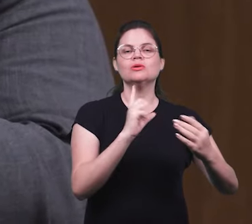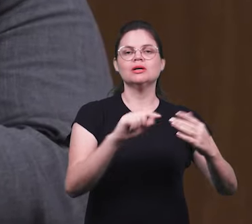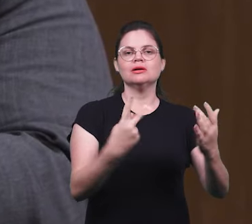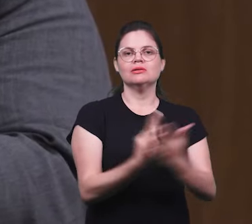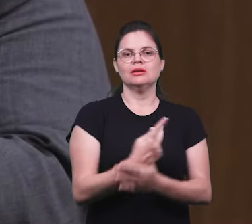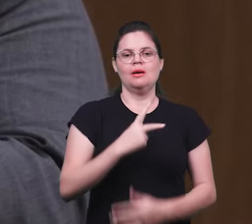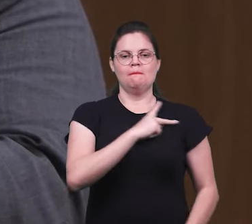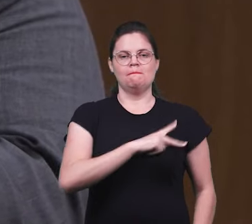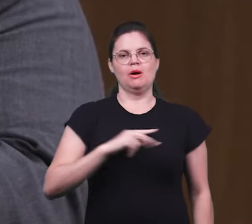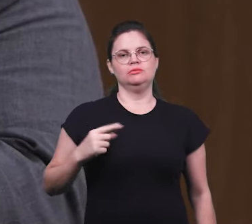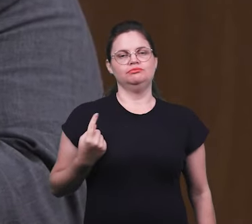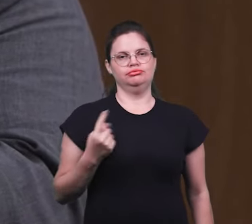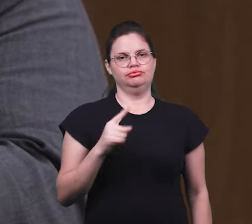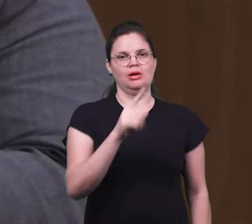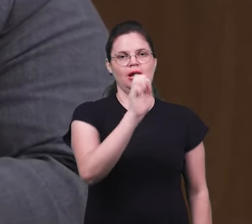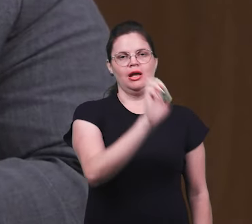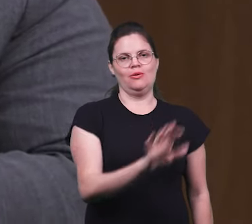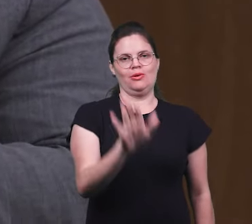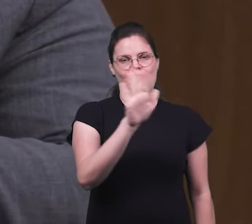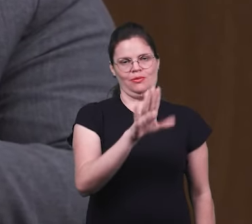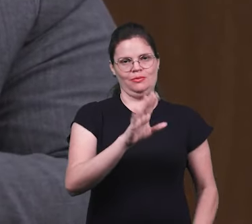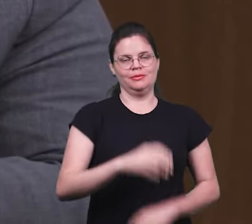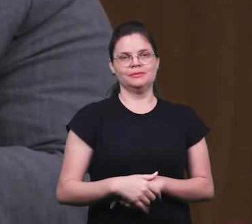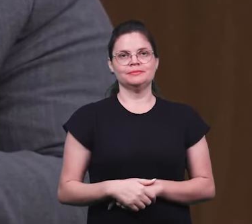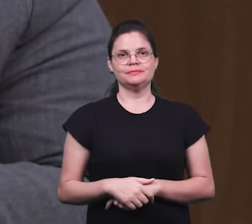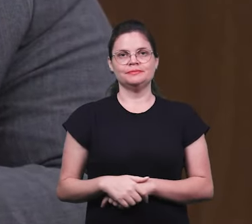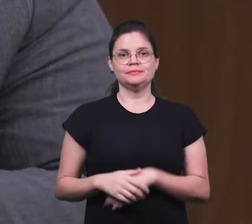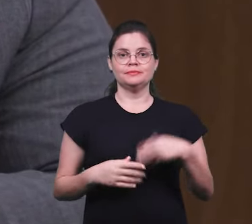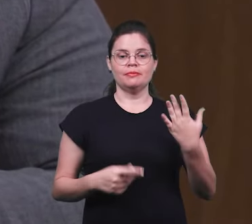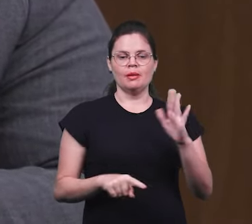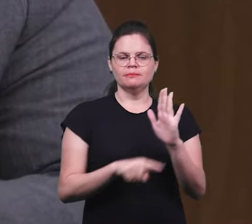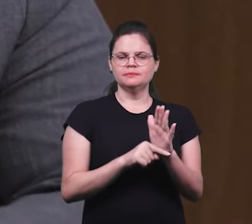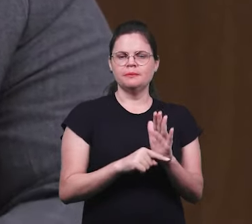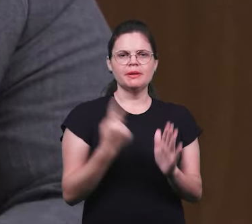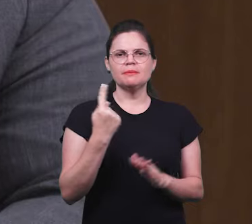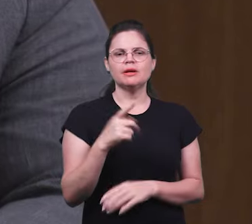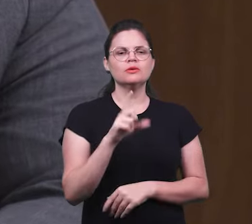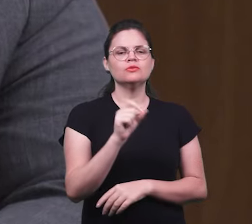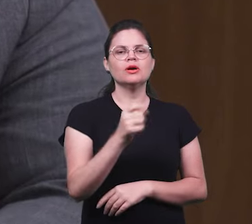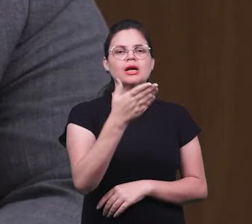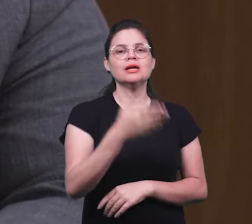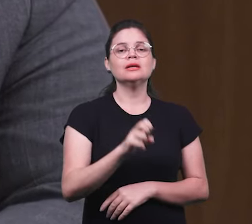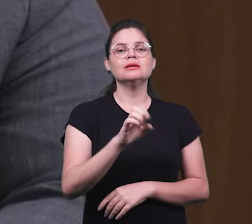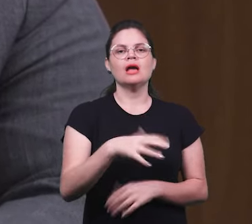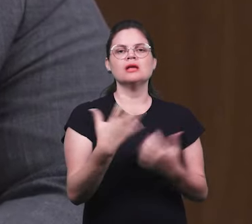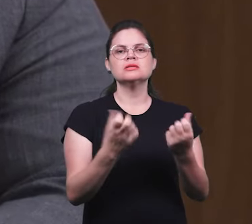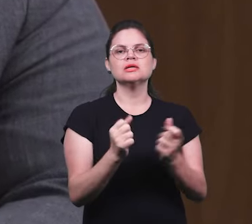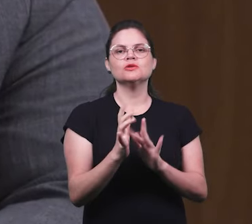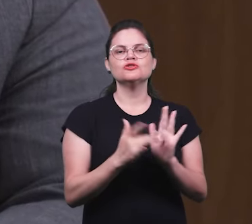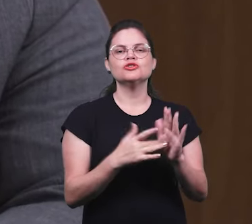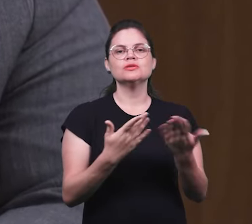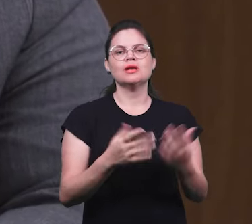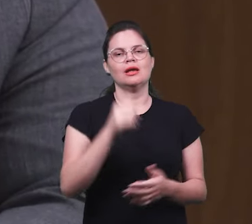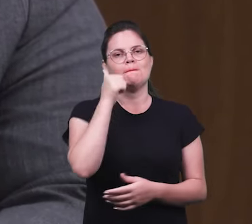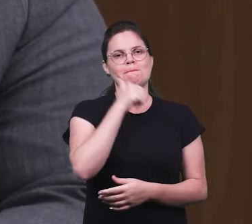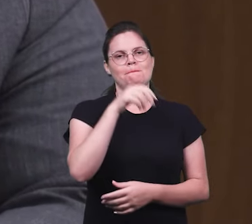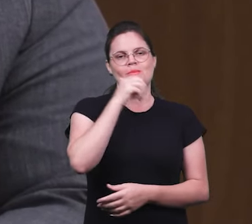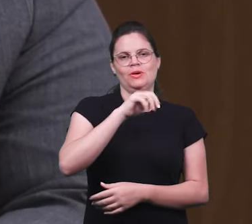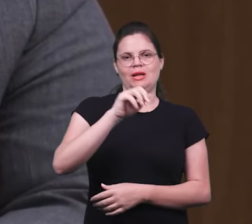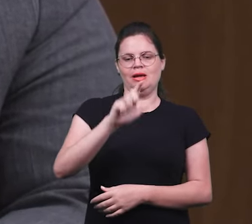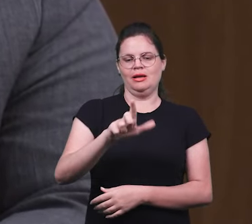pelo Espírito Santo de Deus. E a primeira conversão na Europa é a conversão de uma mulher, Lídia, a vendedora de púrpura, que